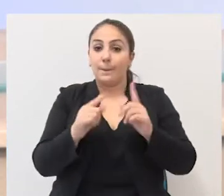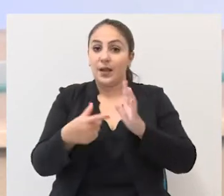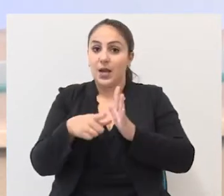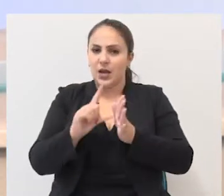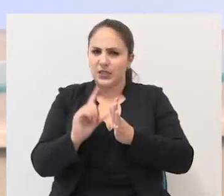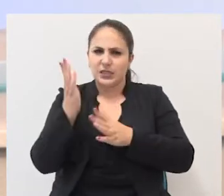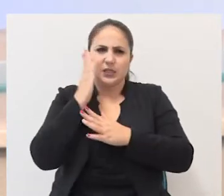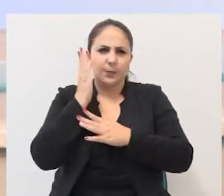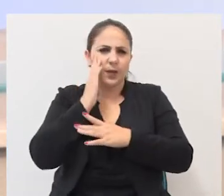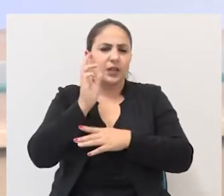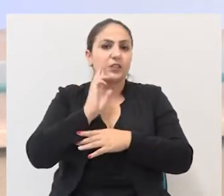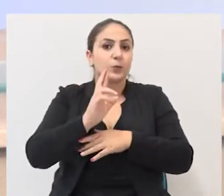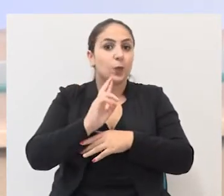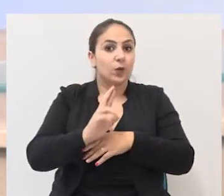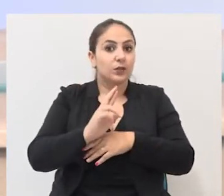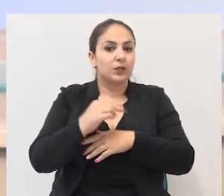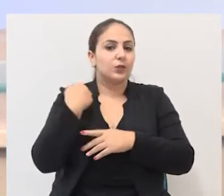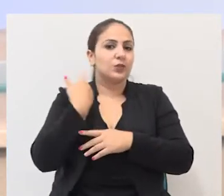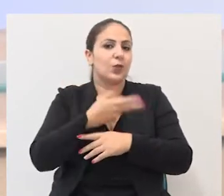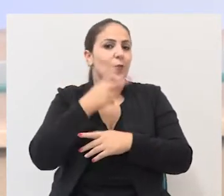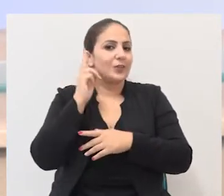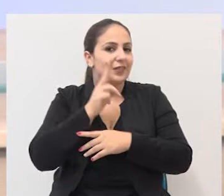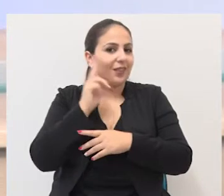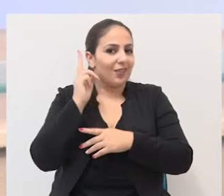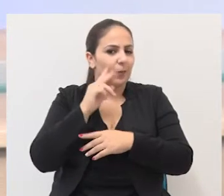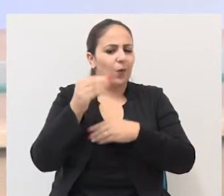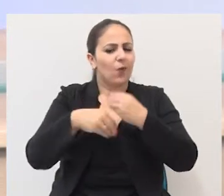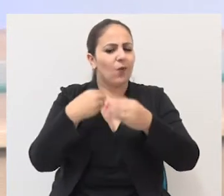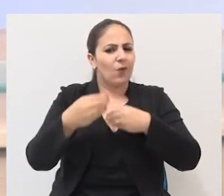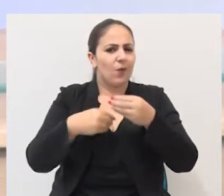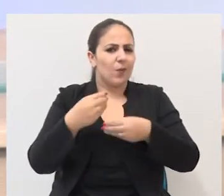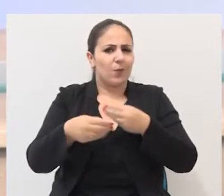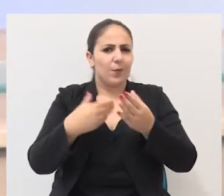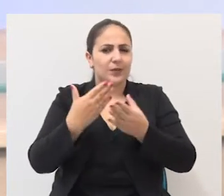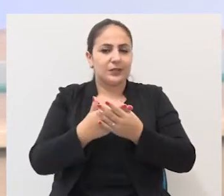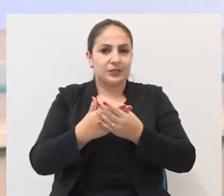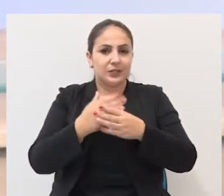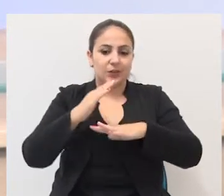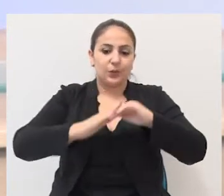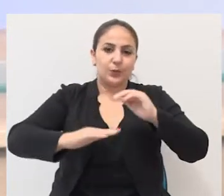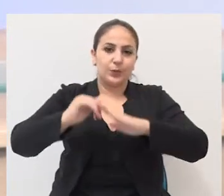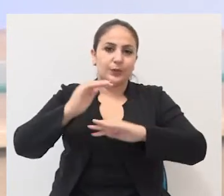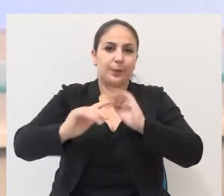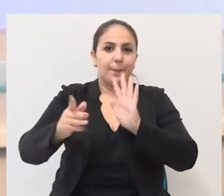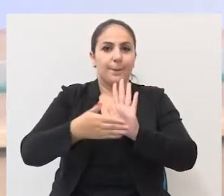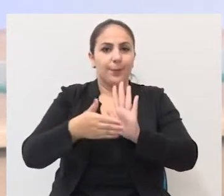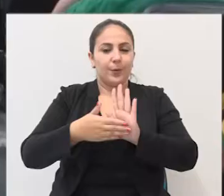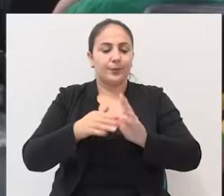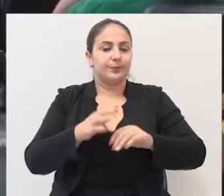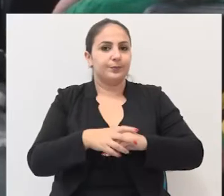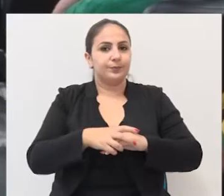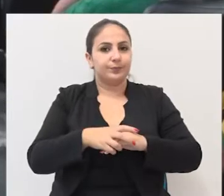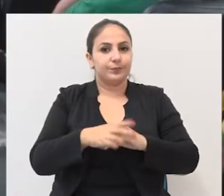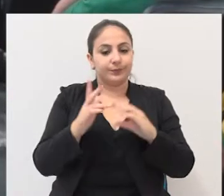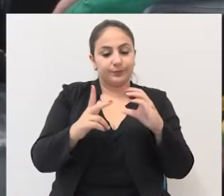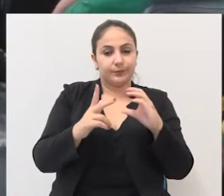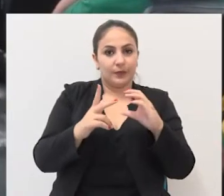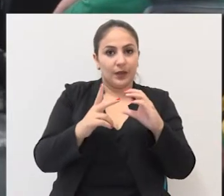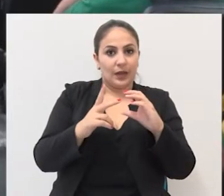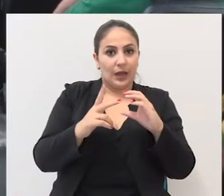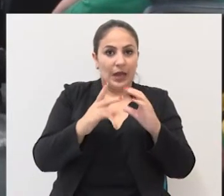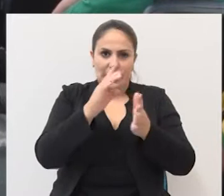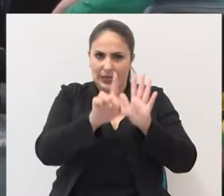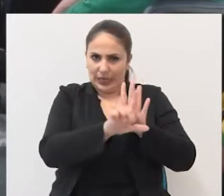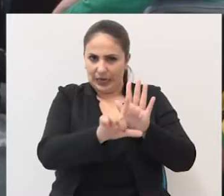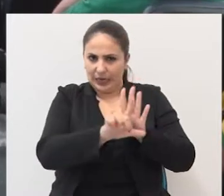Mas antes de saber o resultado, a gente lembra como foi o processo de construção desta proposta. A legislação